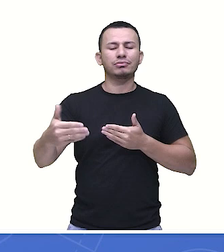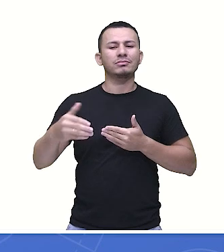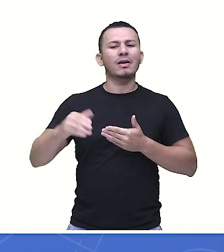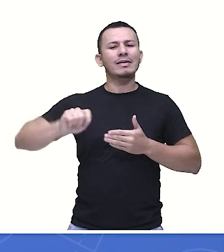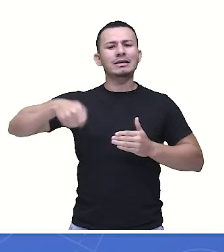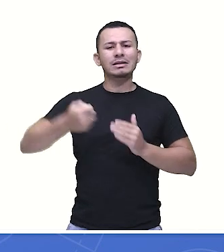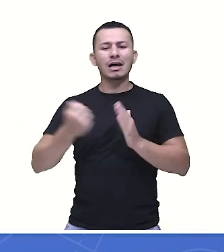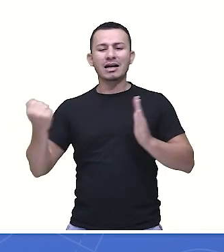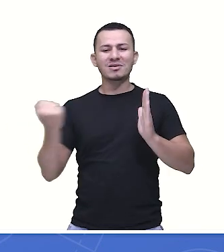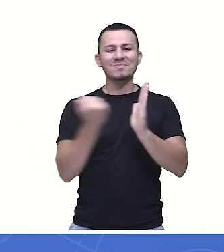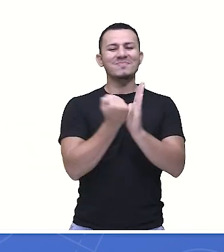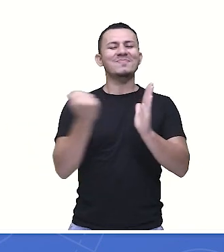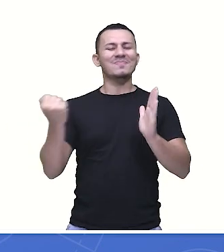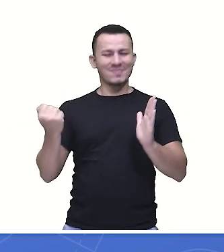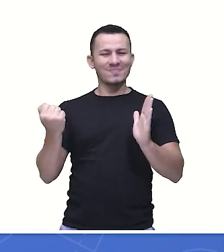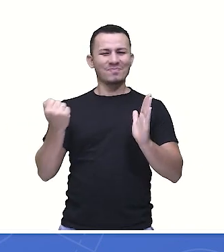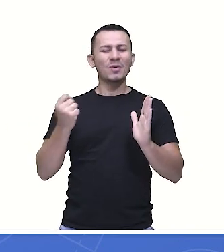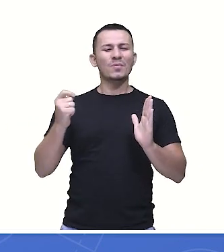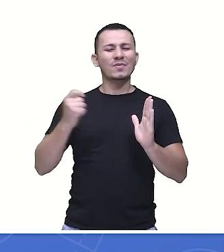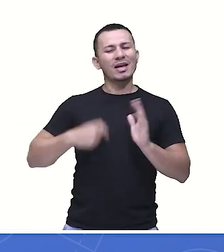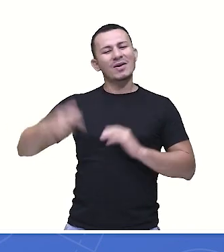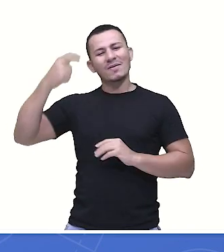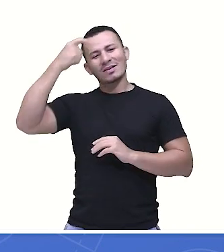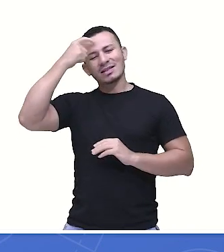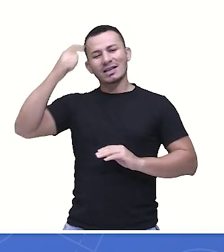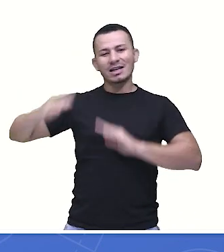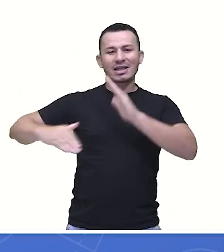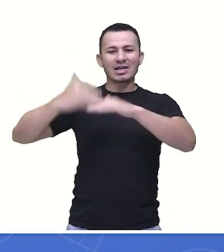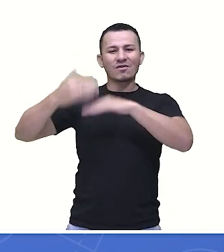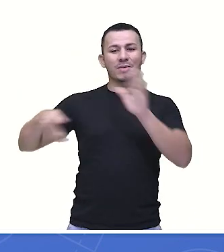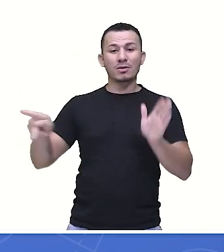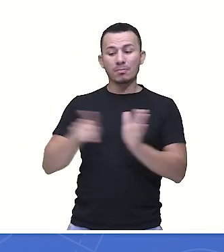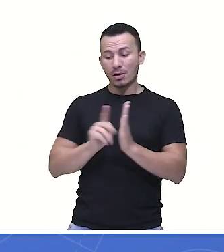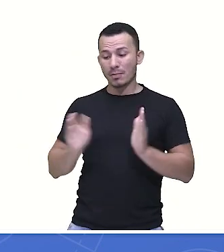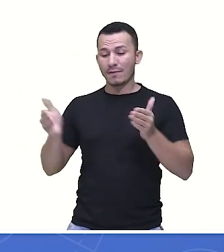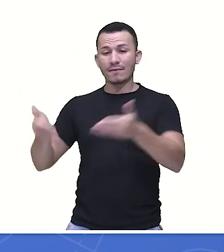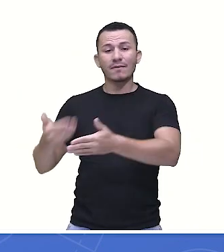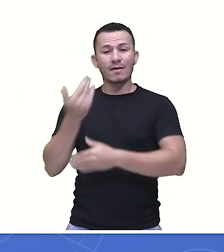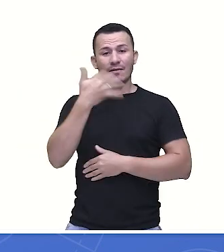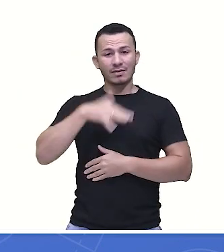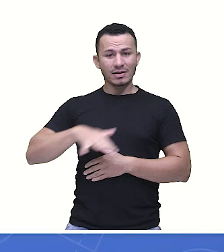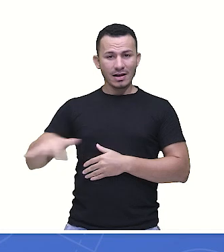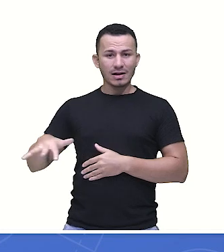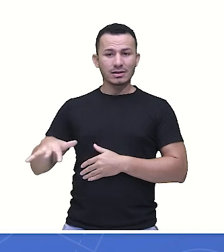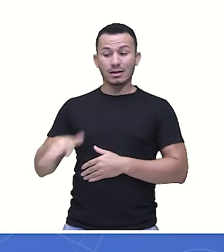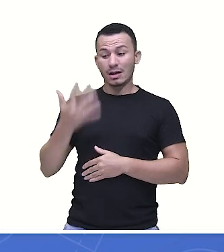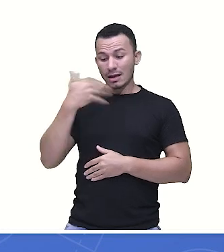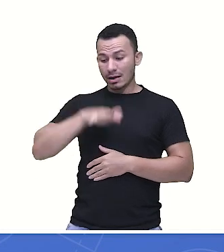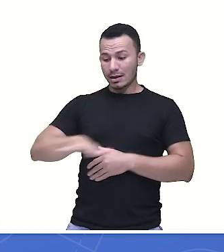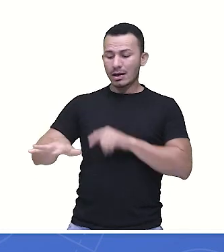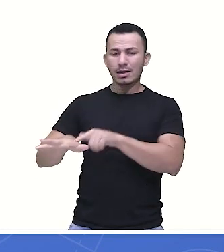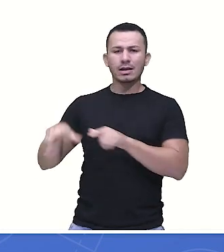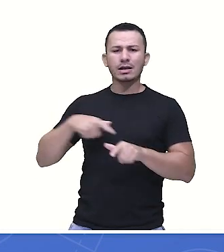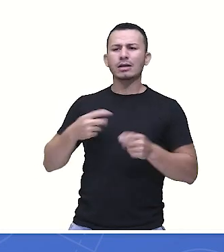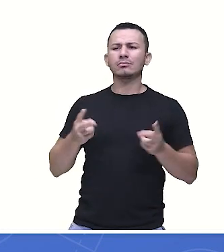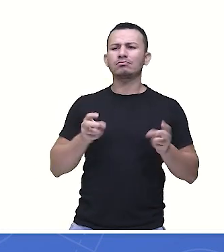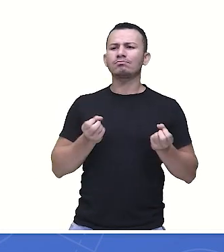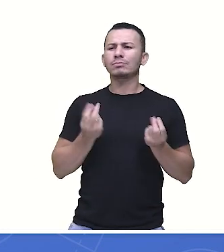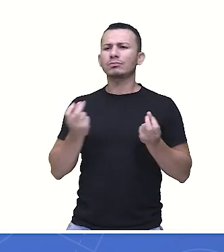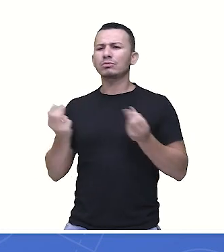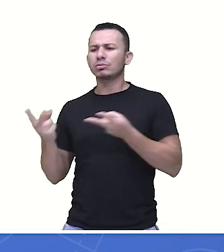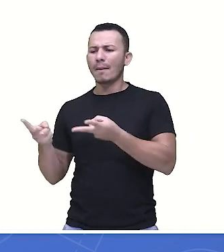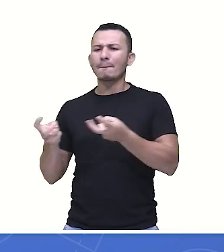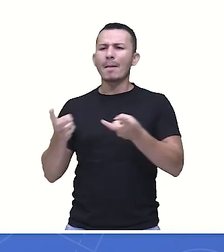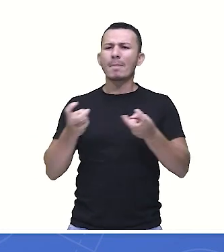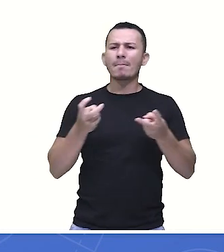da consciência do desenvolvimento da criança, em que suas escolhas vão definir e marcar